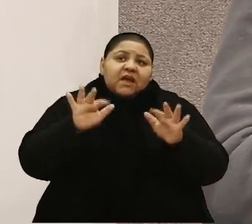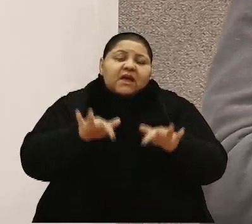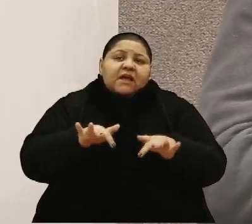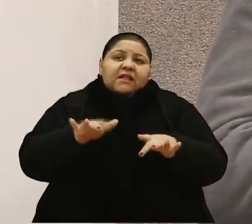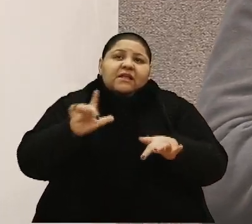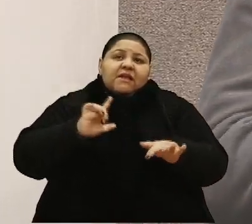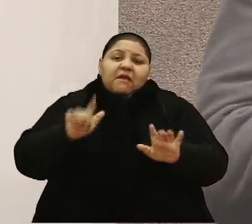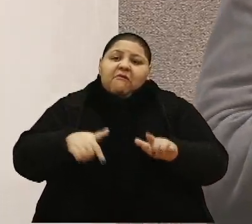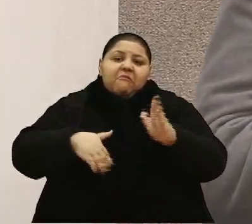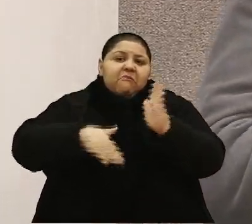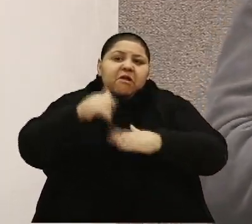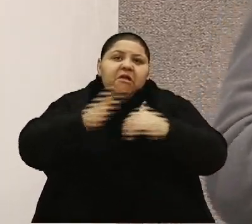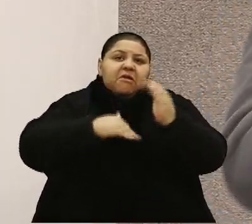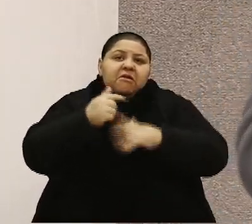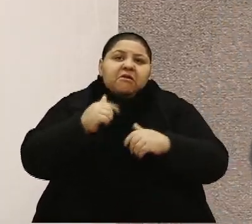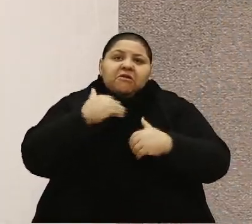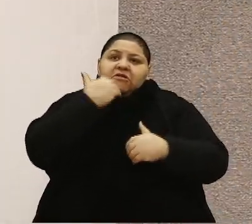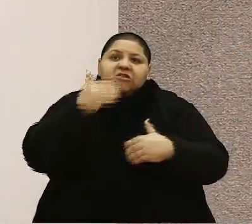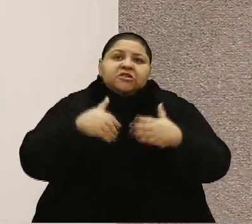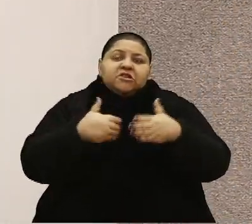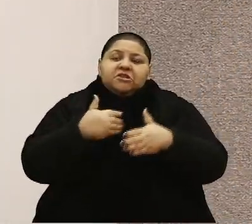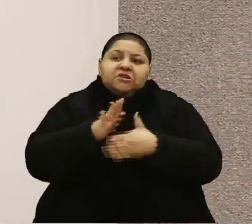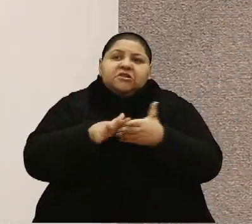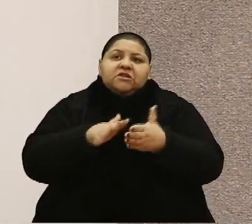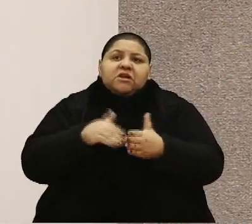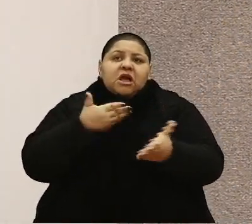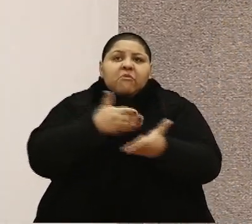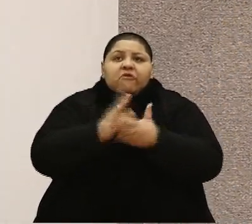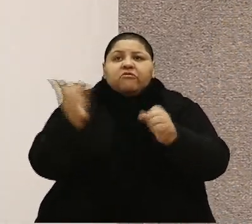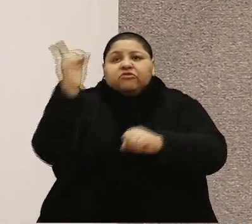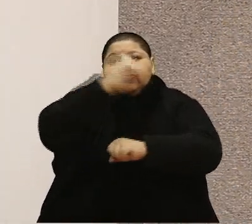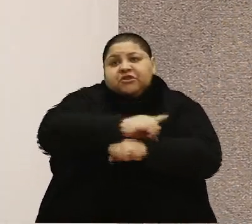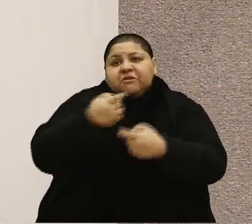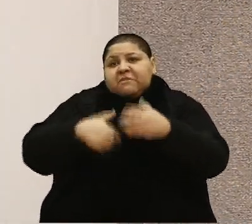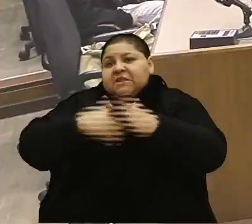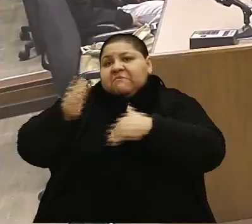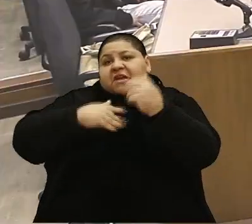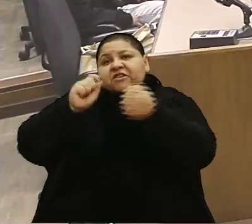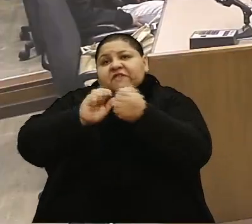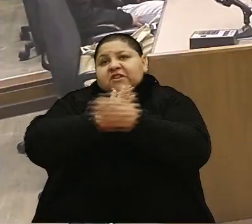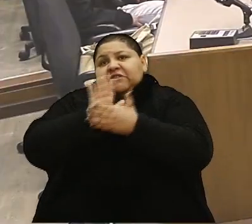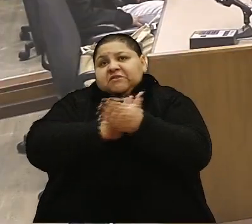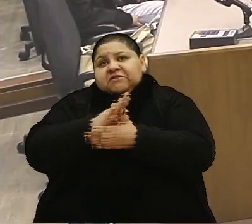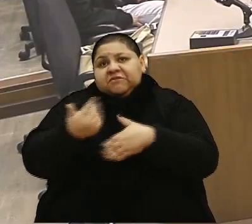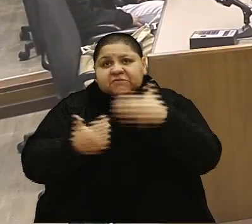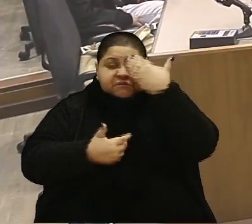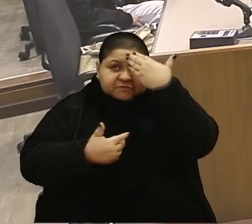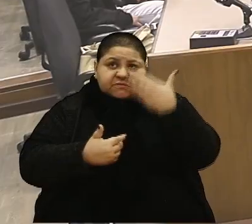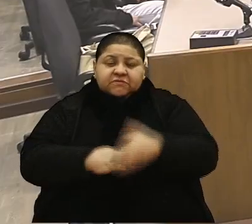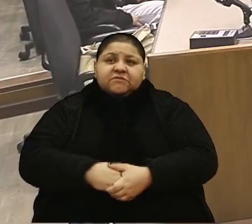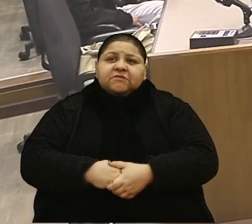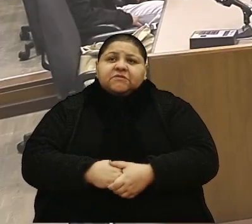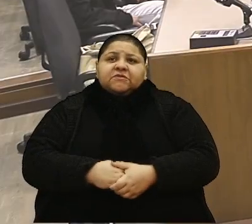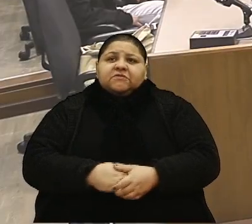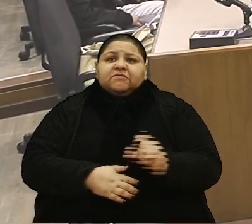uma questão de aprovamos o dia. Agora, na prática, o que é feito? Pouca coisa. Obrigado, vereador. Com a palavra, vereador André.